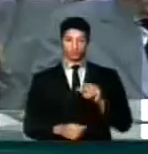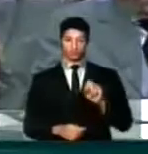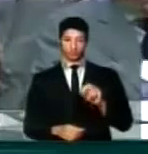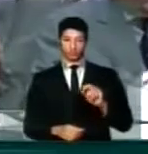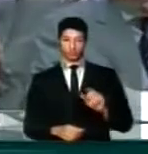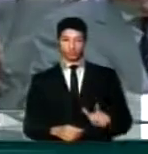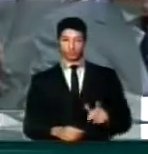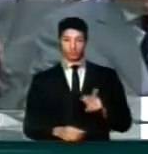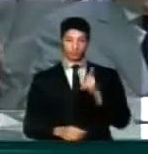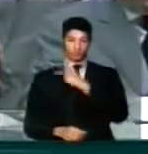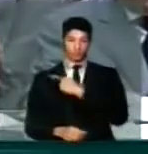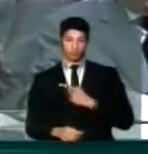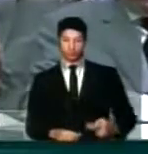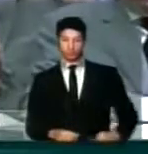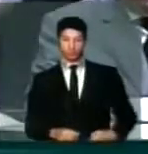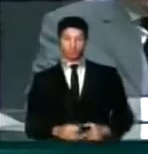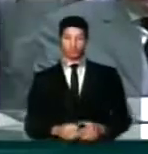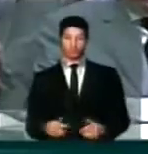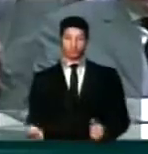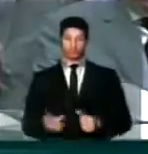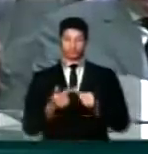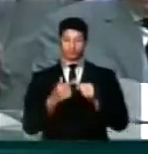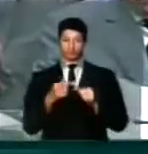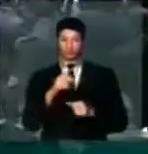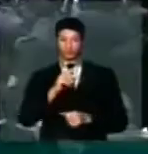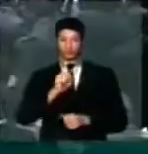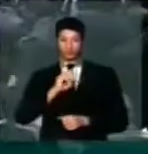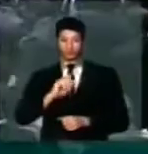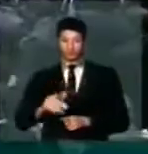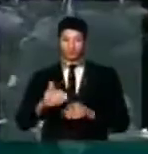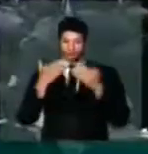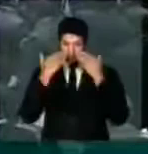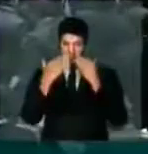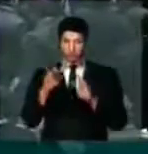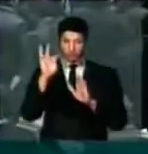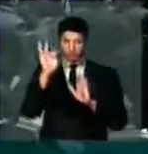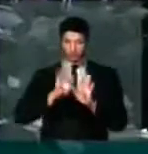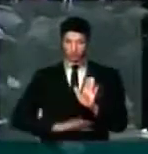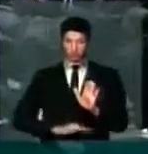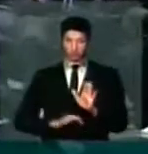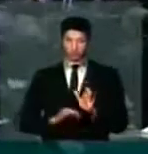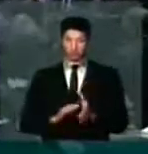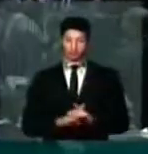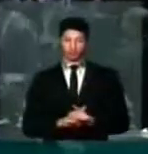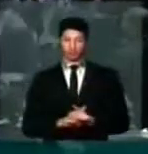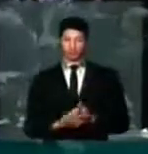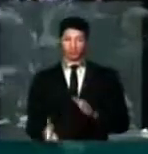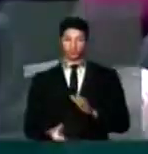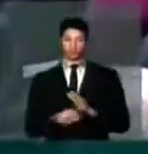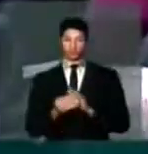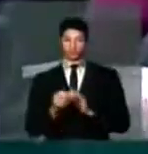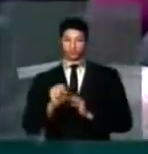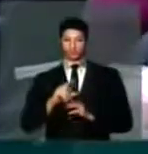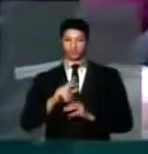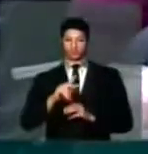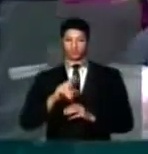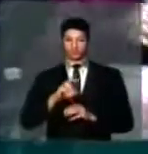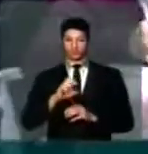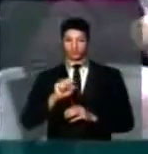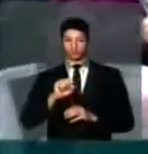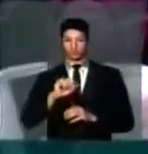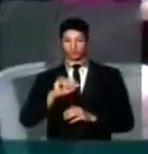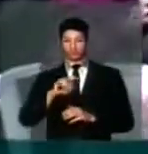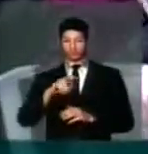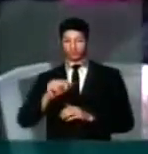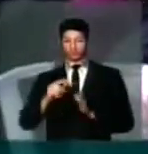Pessoal. Senhor presidente, em primeiro lugar, o pessoal apresentou textos e emendas supressivas ao